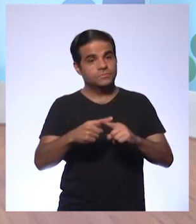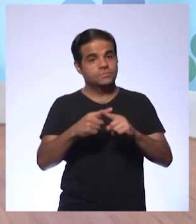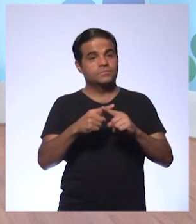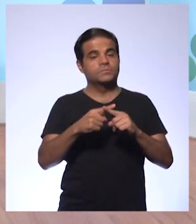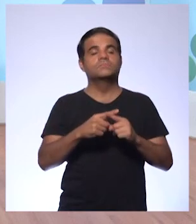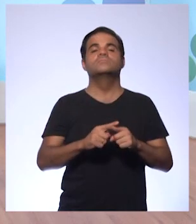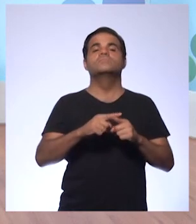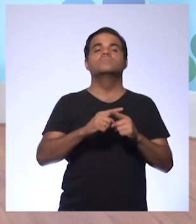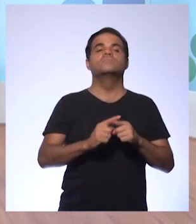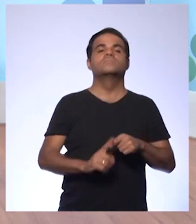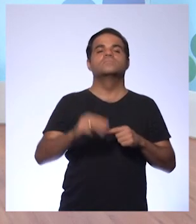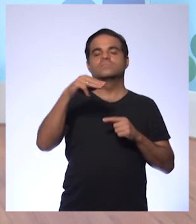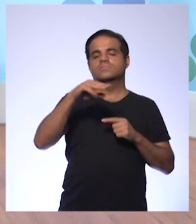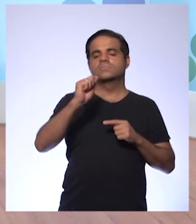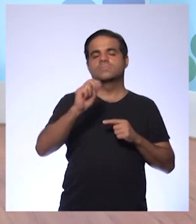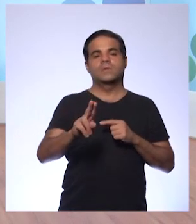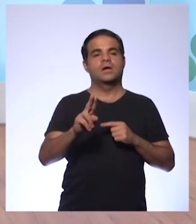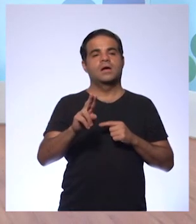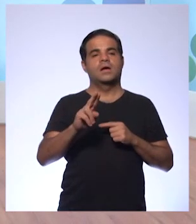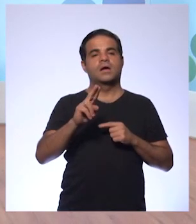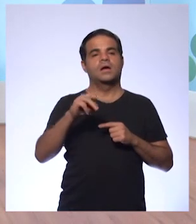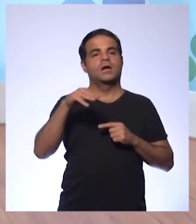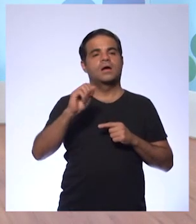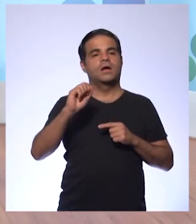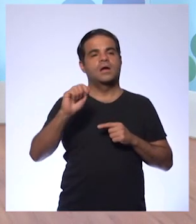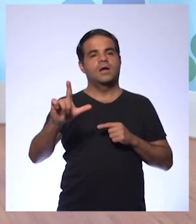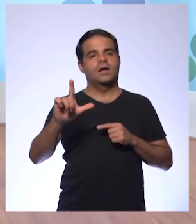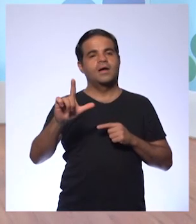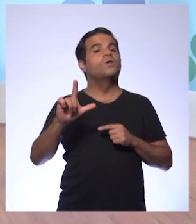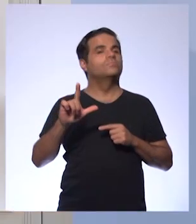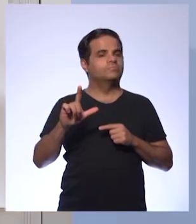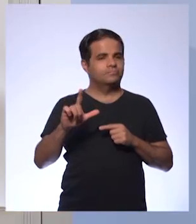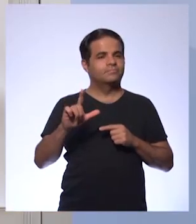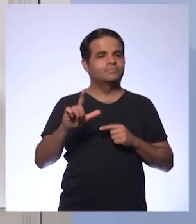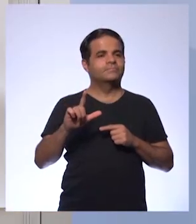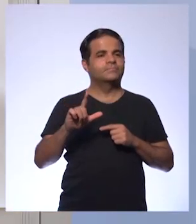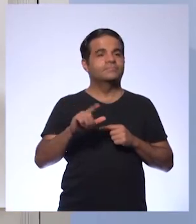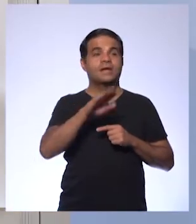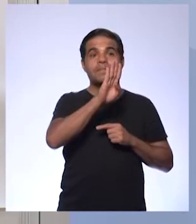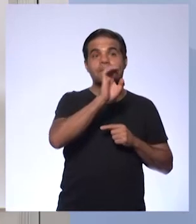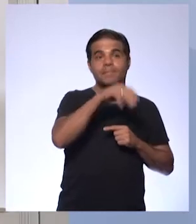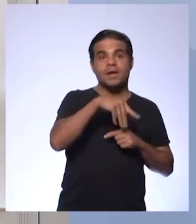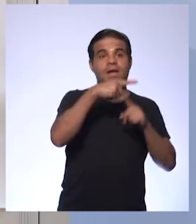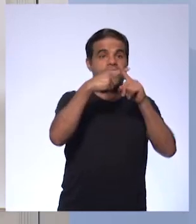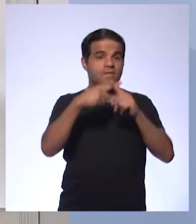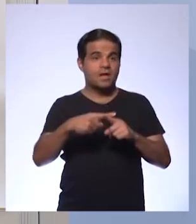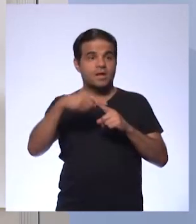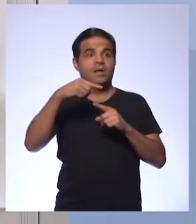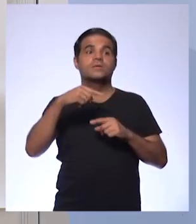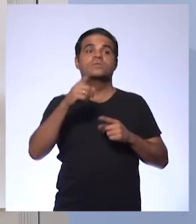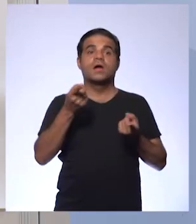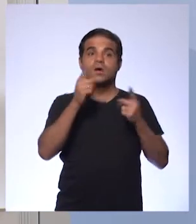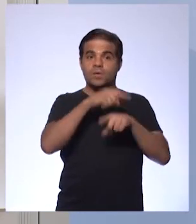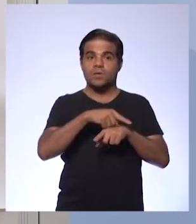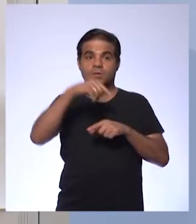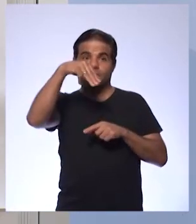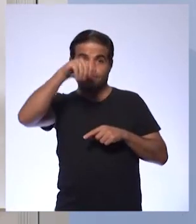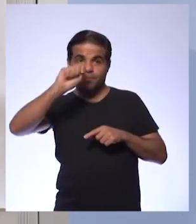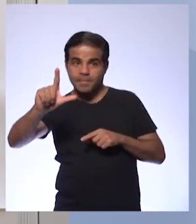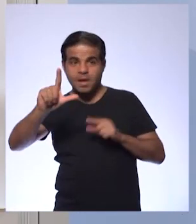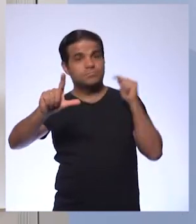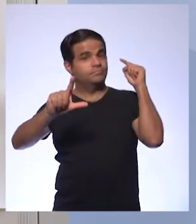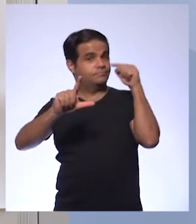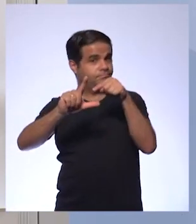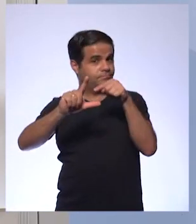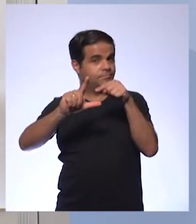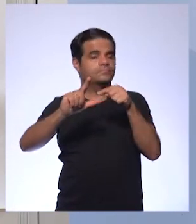versus mal com Isso. L, tá bom, gente? Bem é o oposto de mal com L.